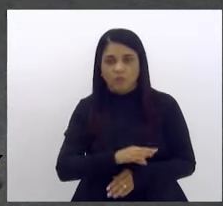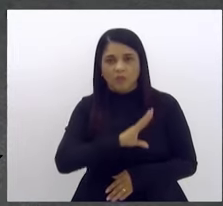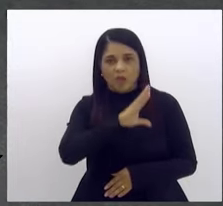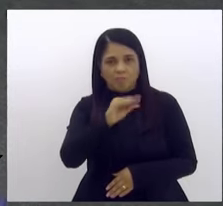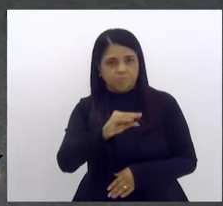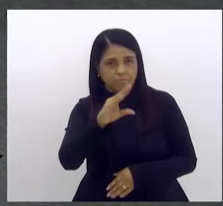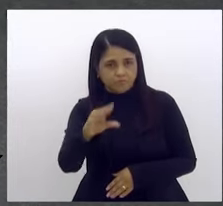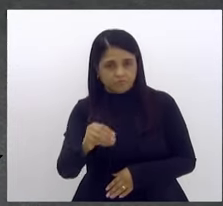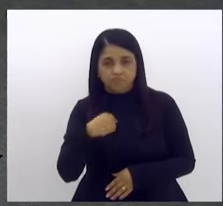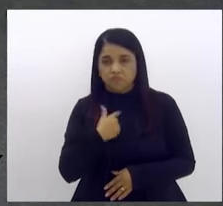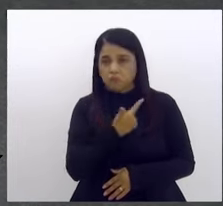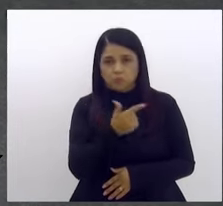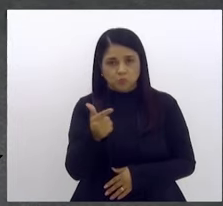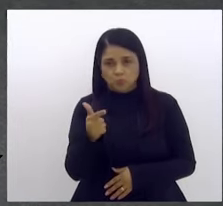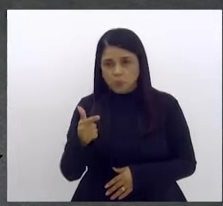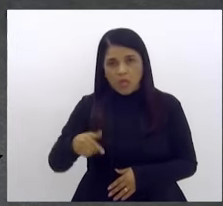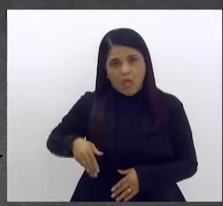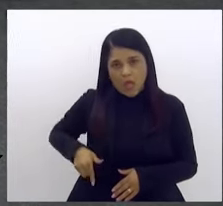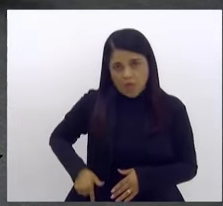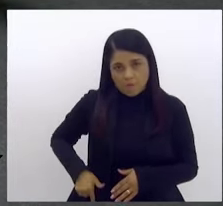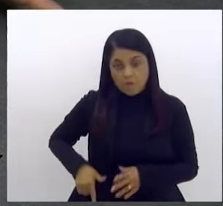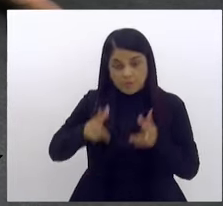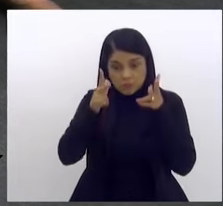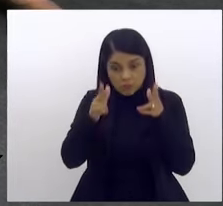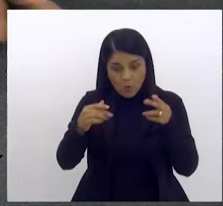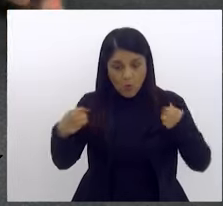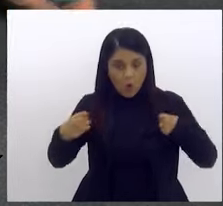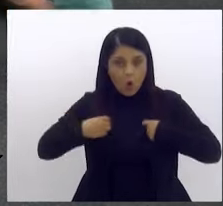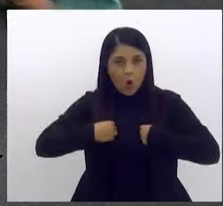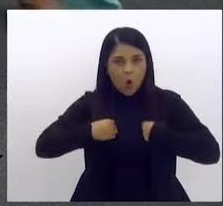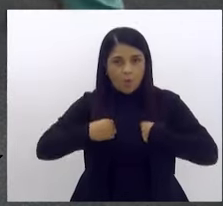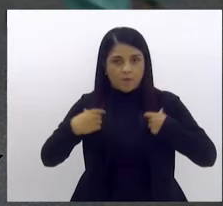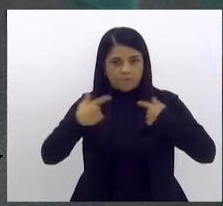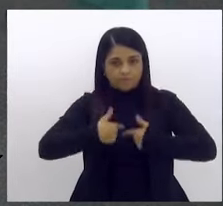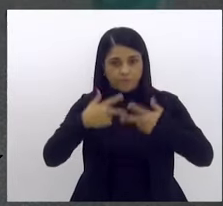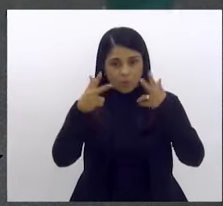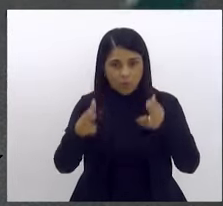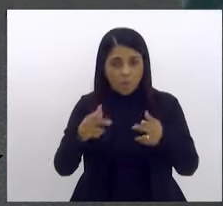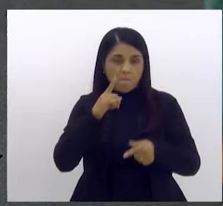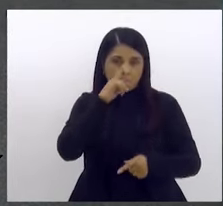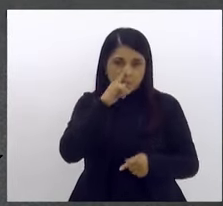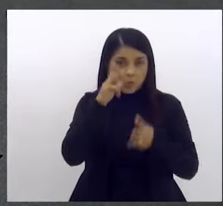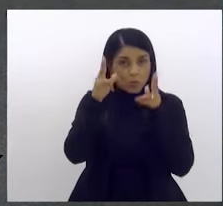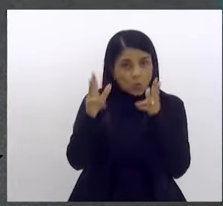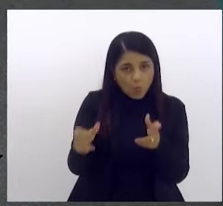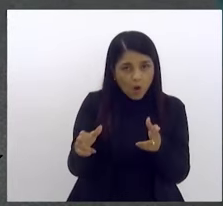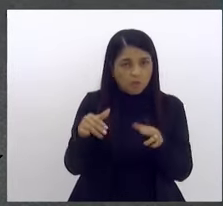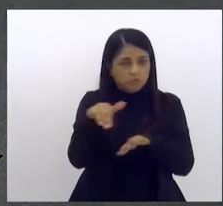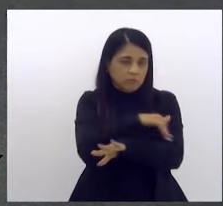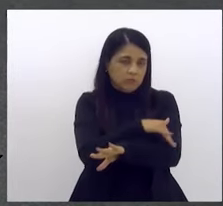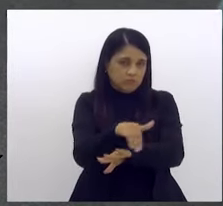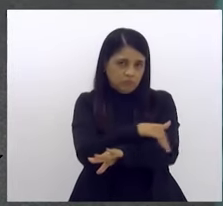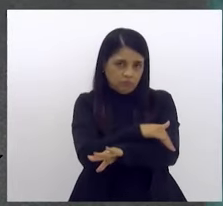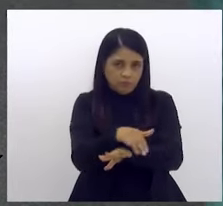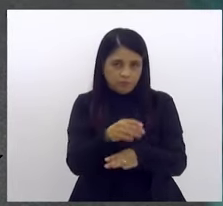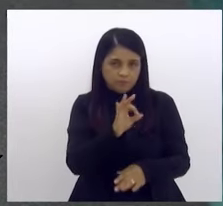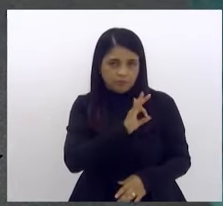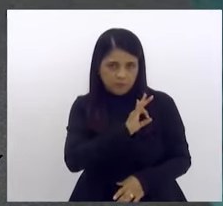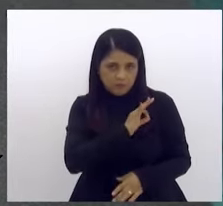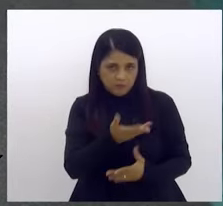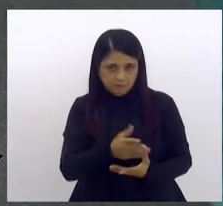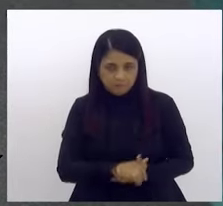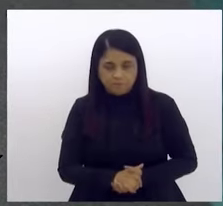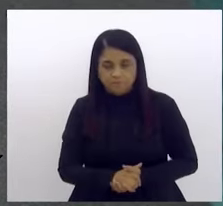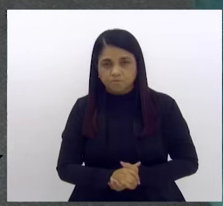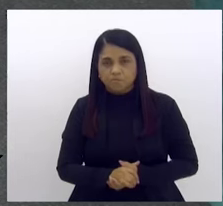Não usam armas, mas se vestem como policiais. Portanto, corre tanto risco quanto os policiais nas ruas. E